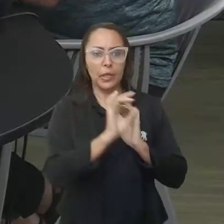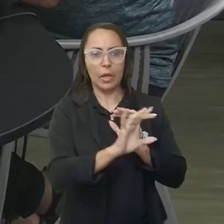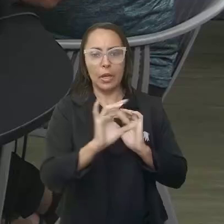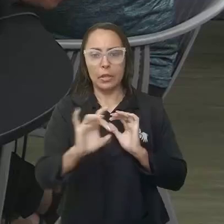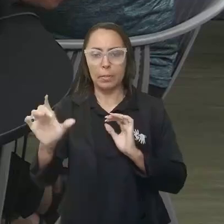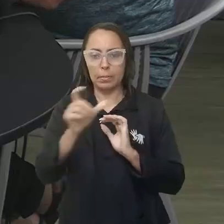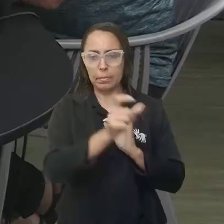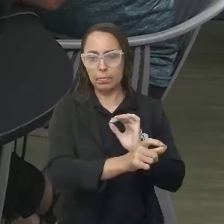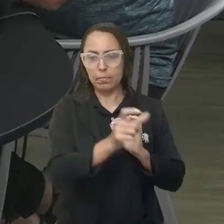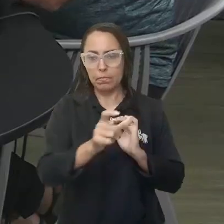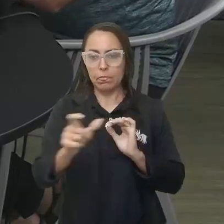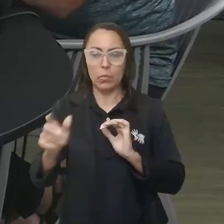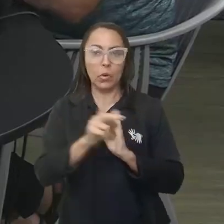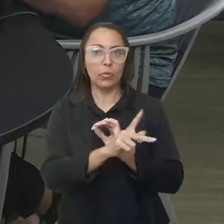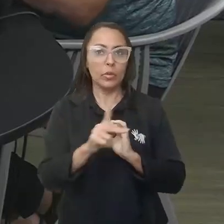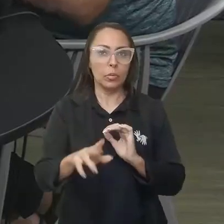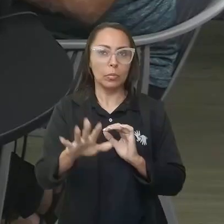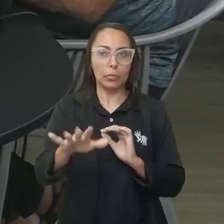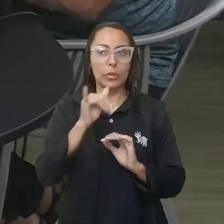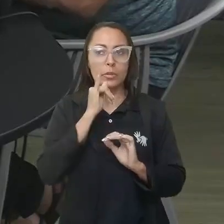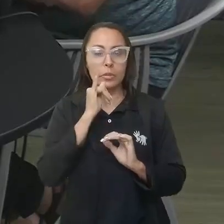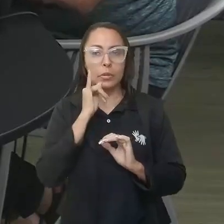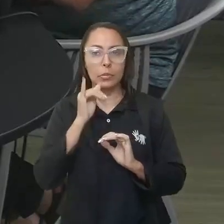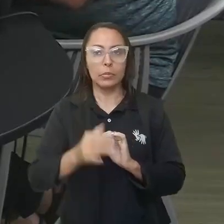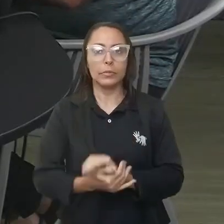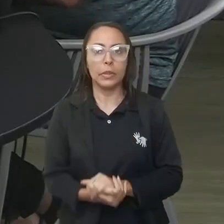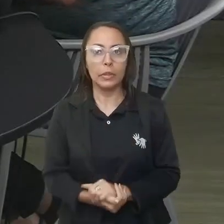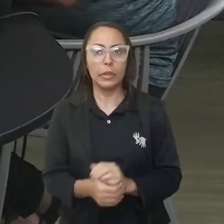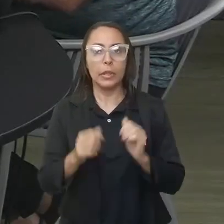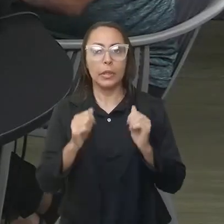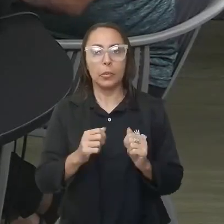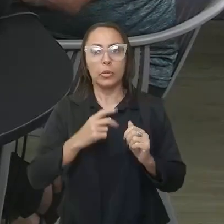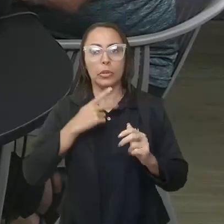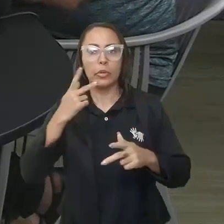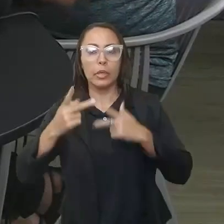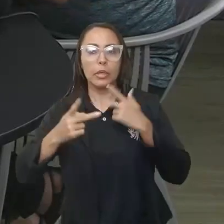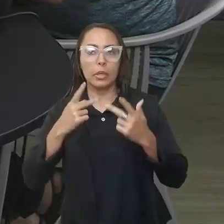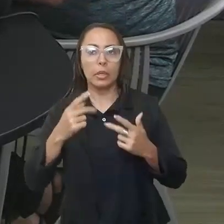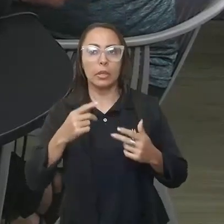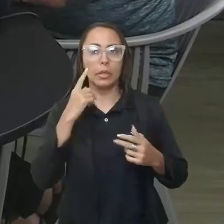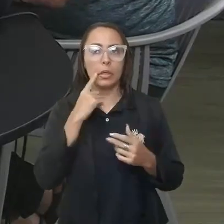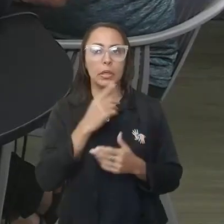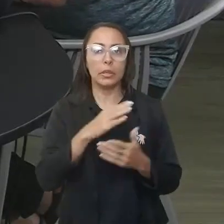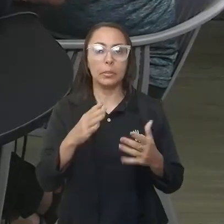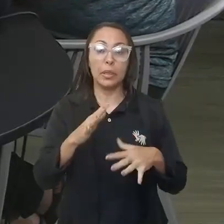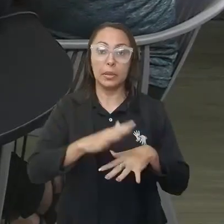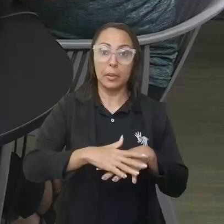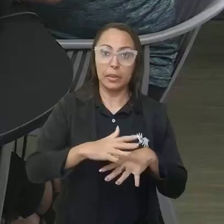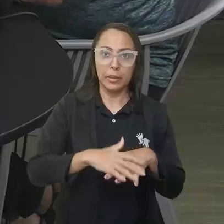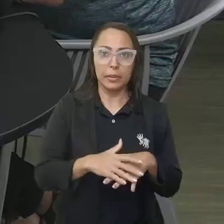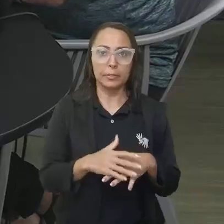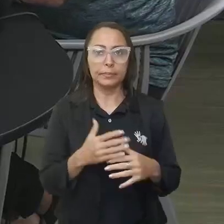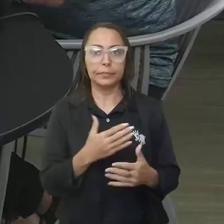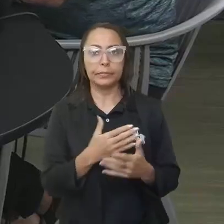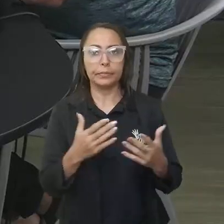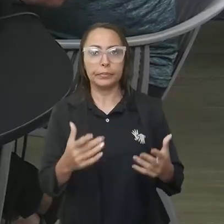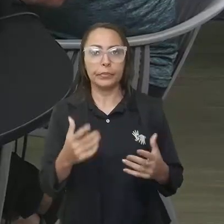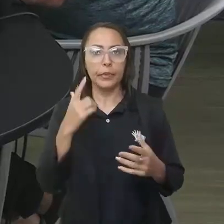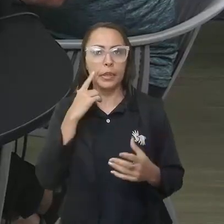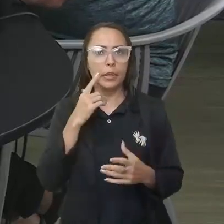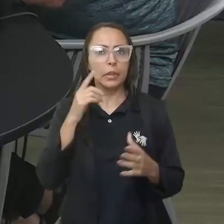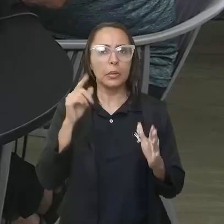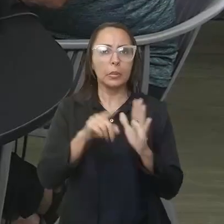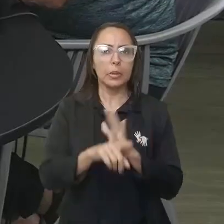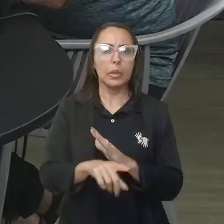vai fazer. Por exemplo, a gente pode falar, no exemplo que a Aline deu de matemática, de questionar quando tiver